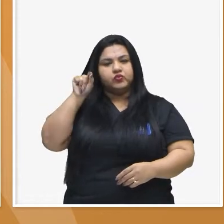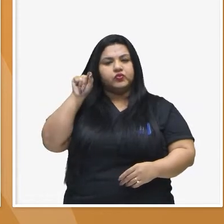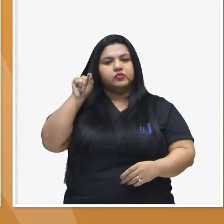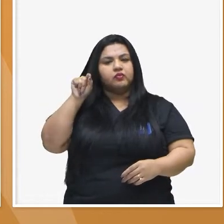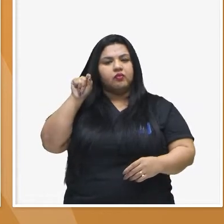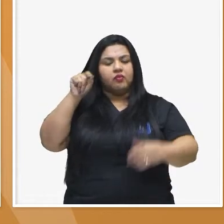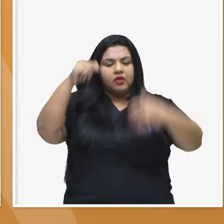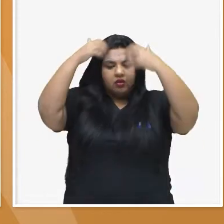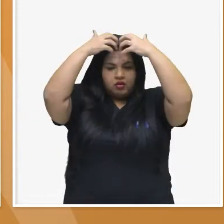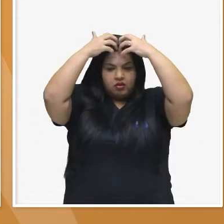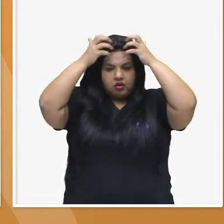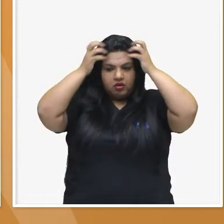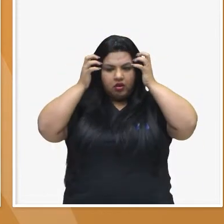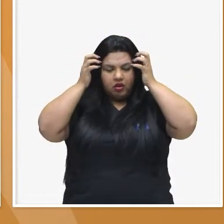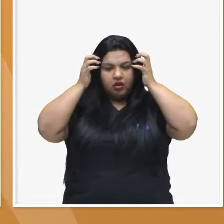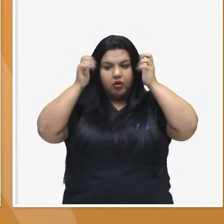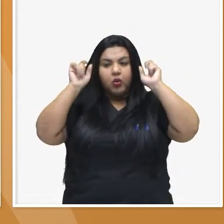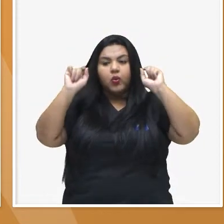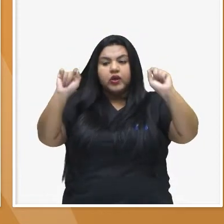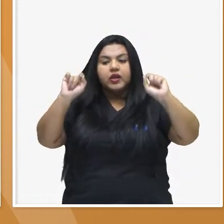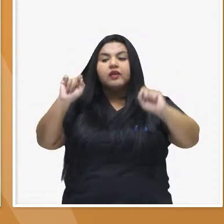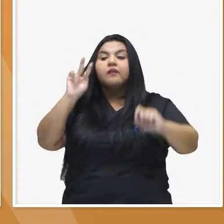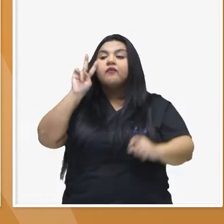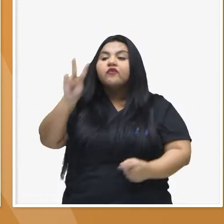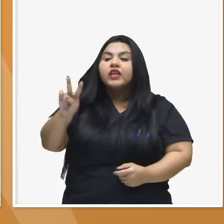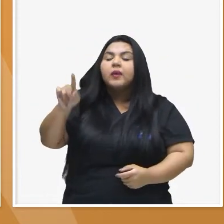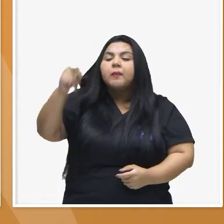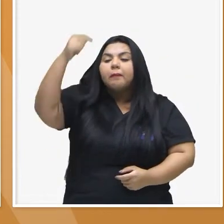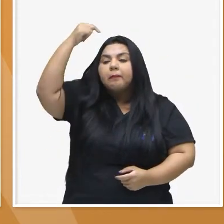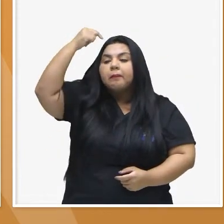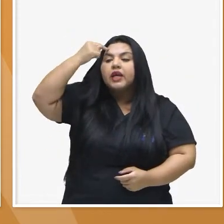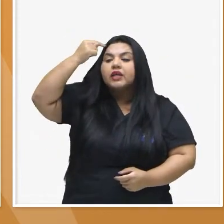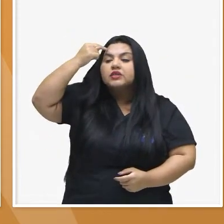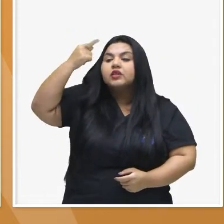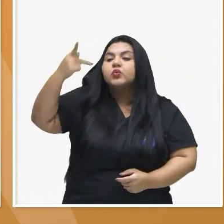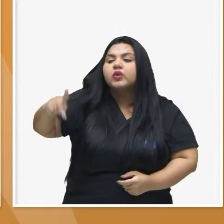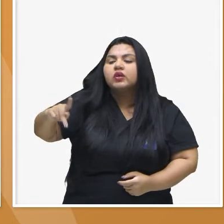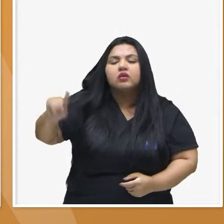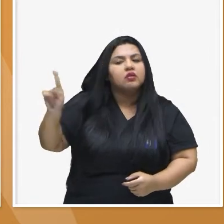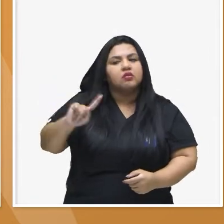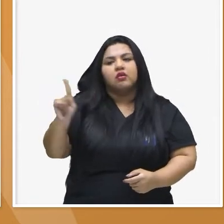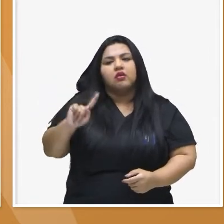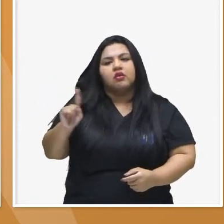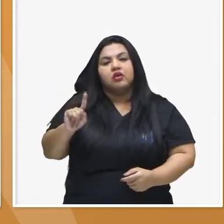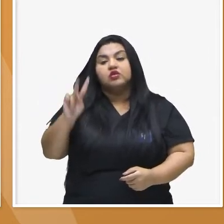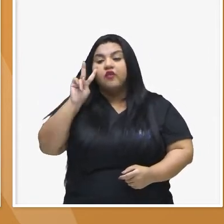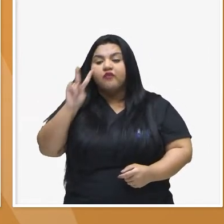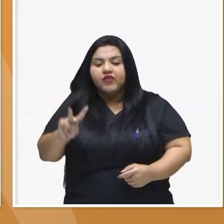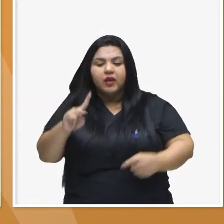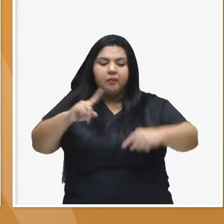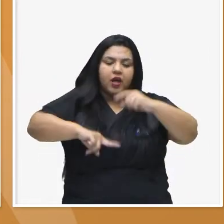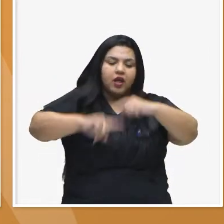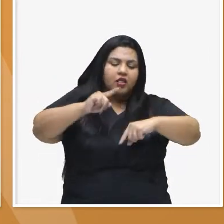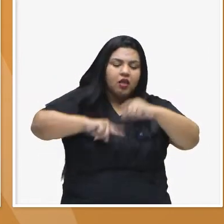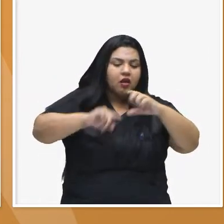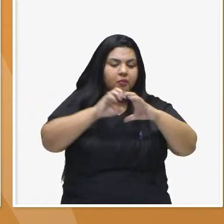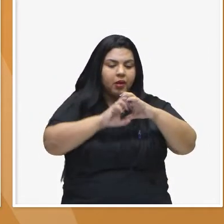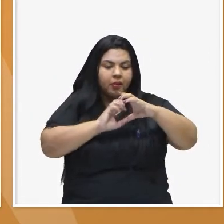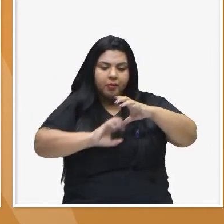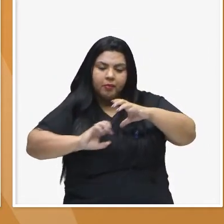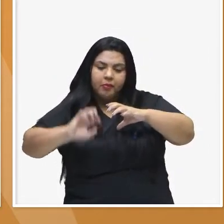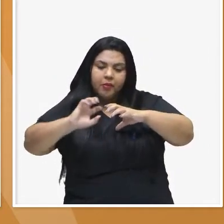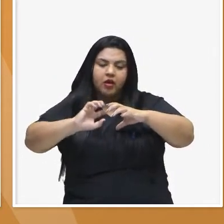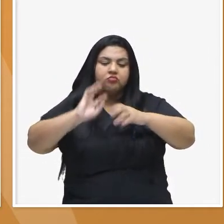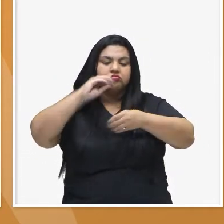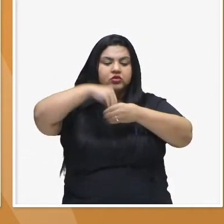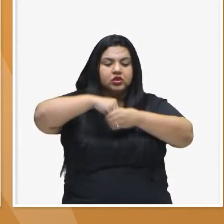A gente não consegue ver o que ele está pensando. A gente consegue só ver essa matéria, esses organismos que compõem o